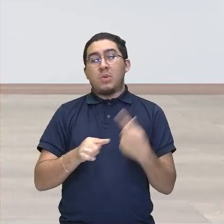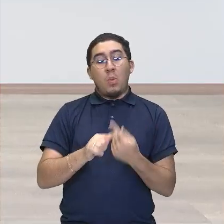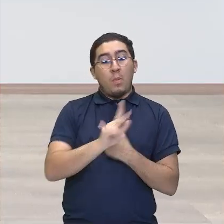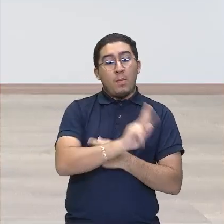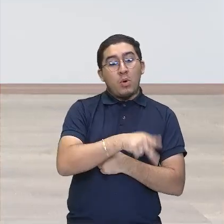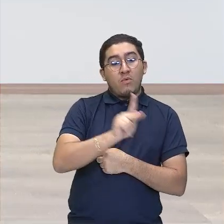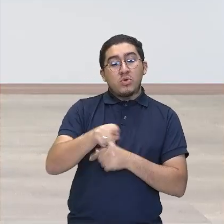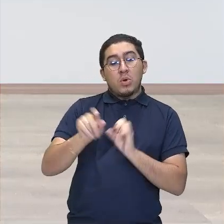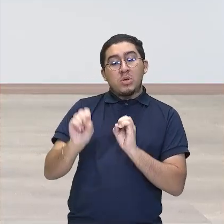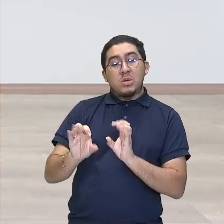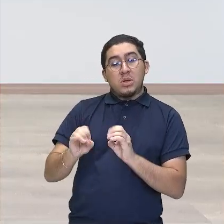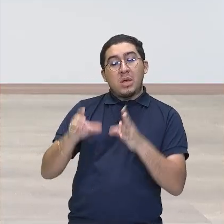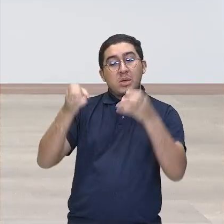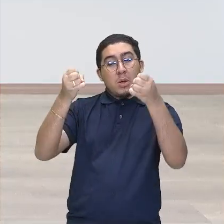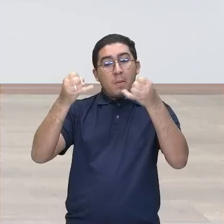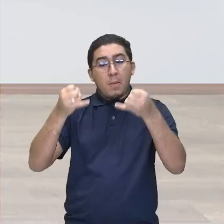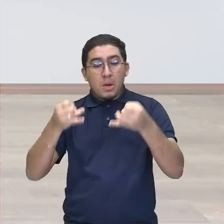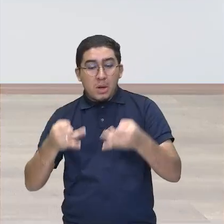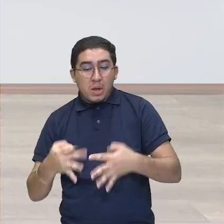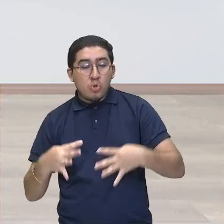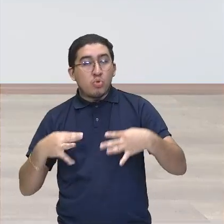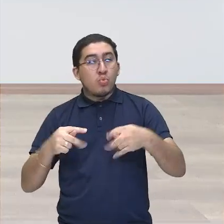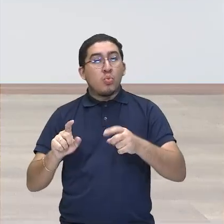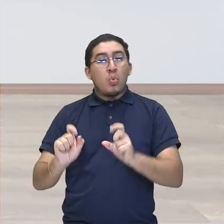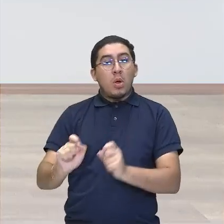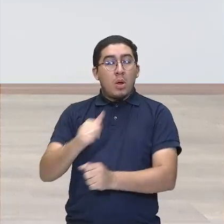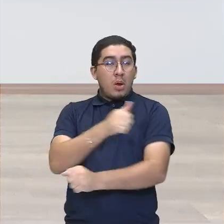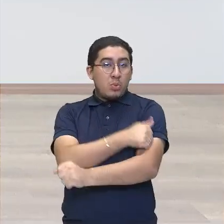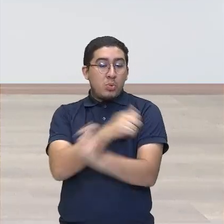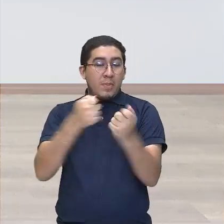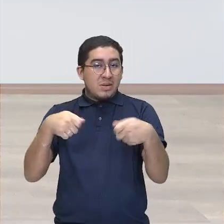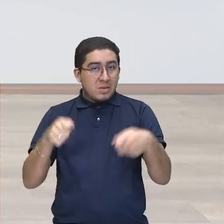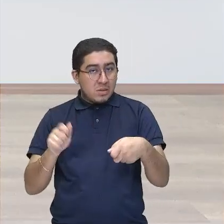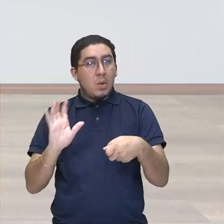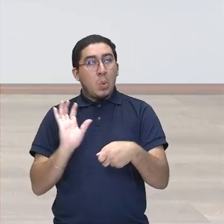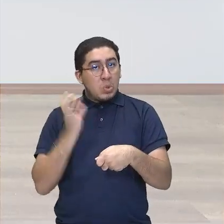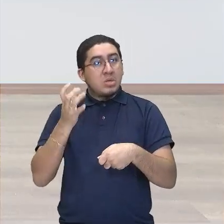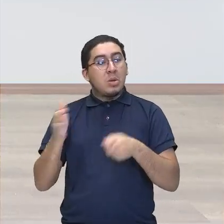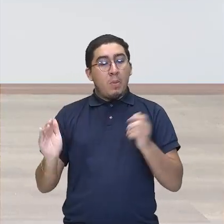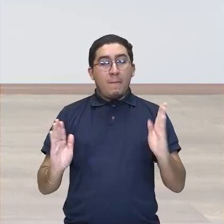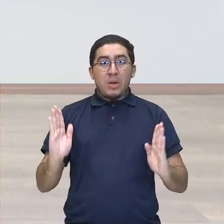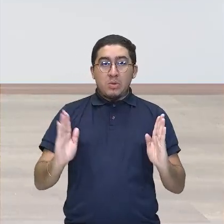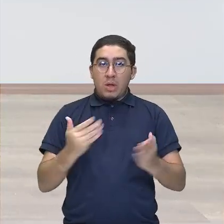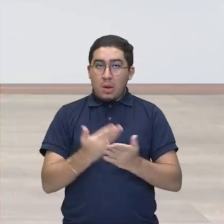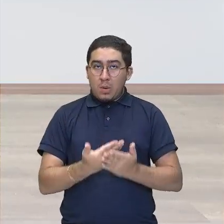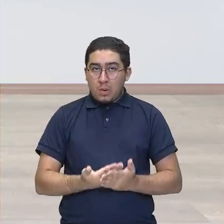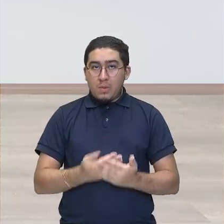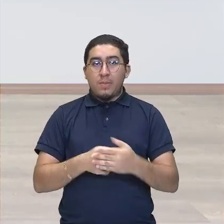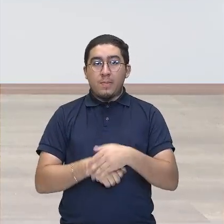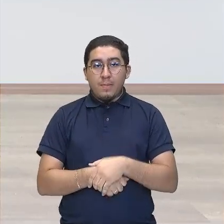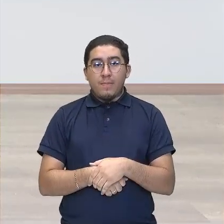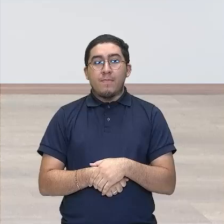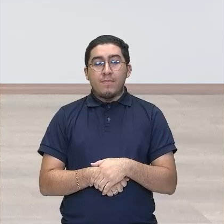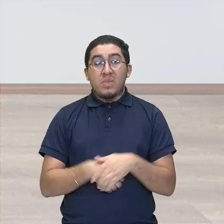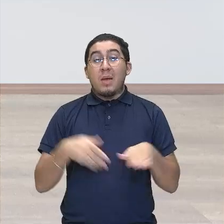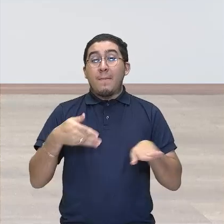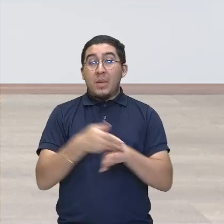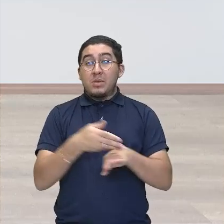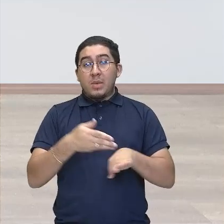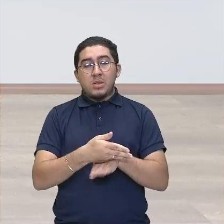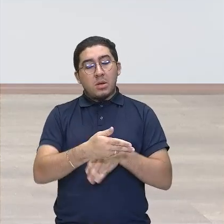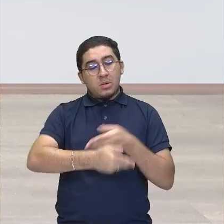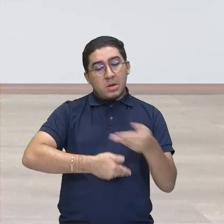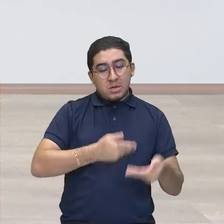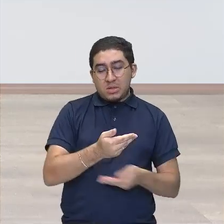diálogo do que ele espera que o estudante também realize durante aquele módulo. A participação nas interatividades e tudo